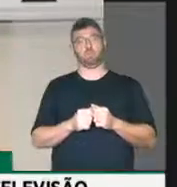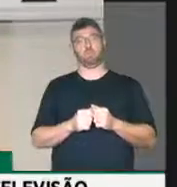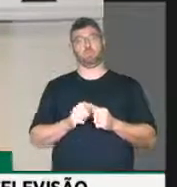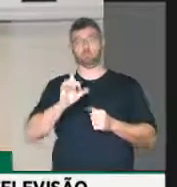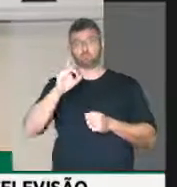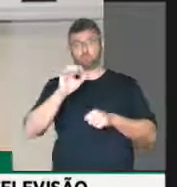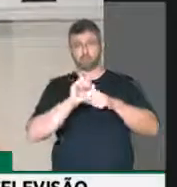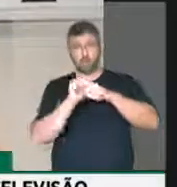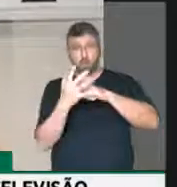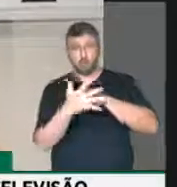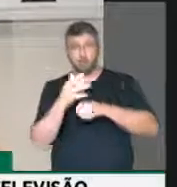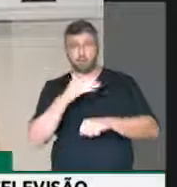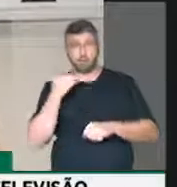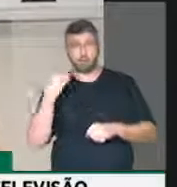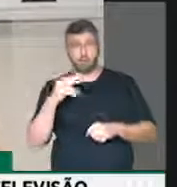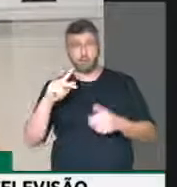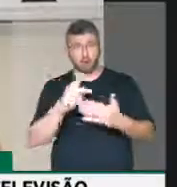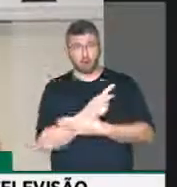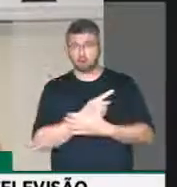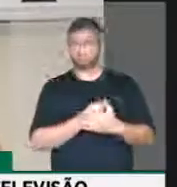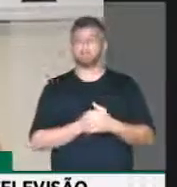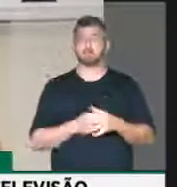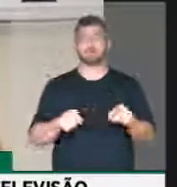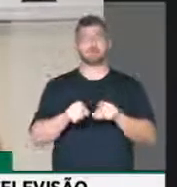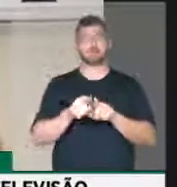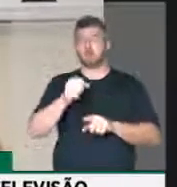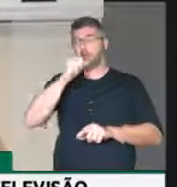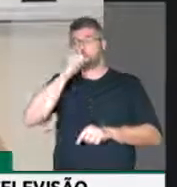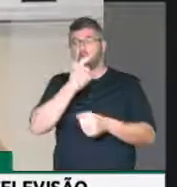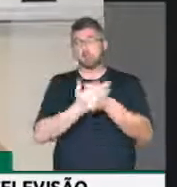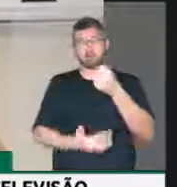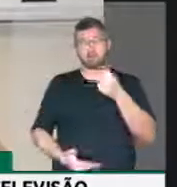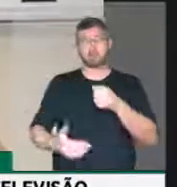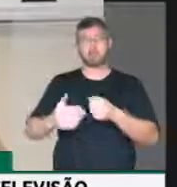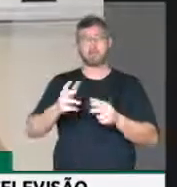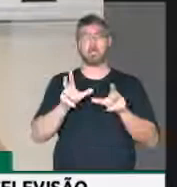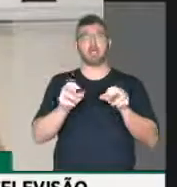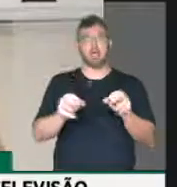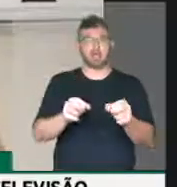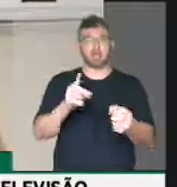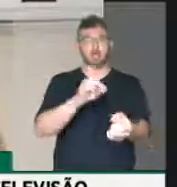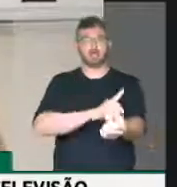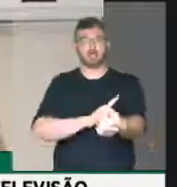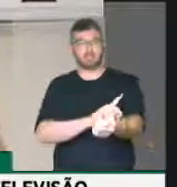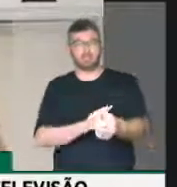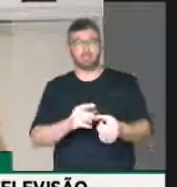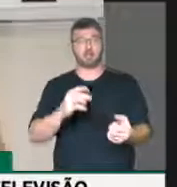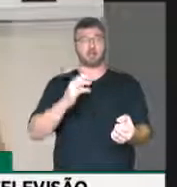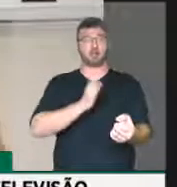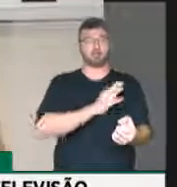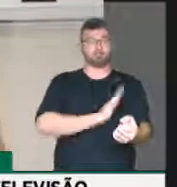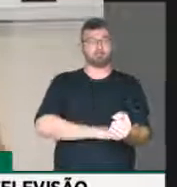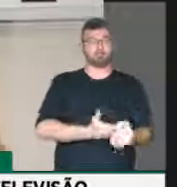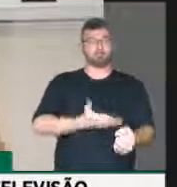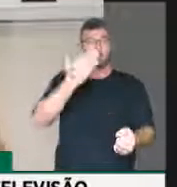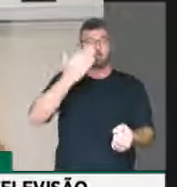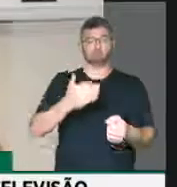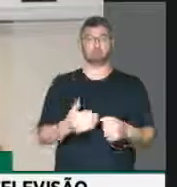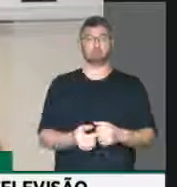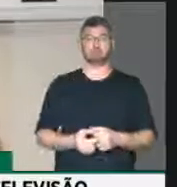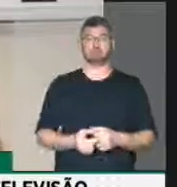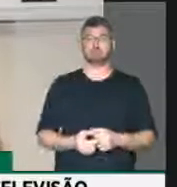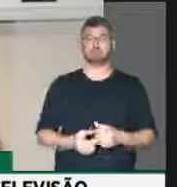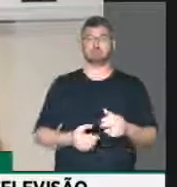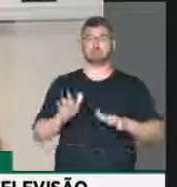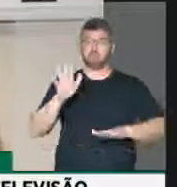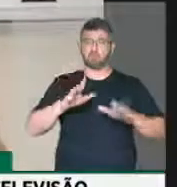o coronavírus mata, mas também tuberculose, câncer, diabetes, hipertensão. Então, vamos cuidar da